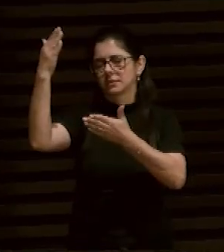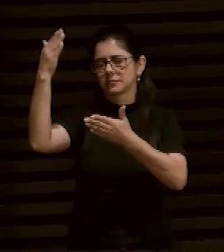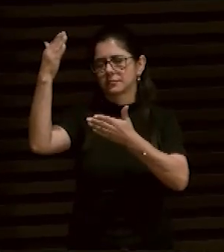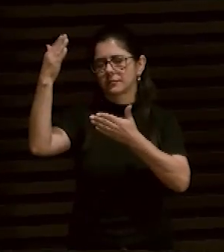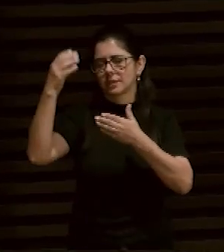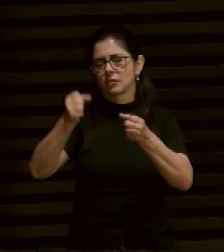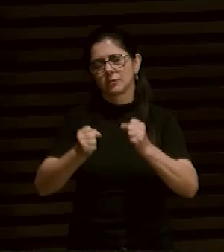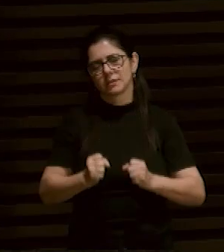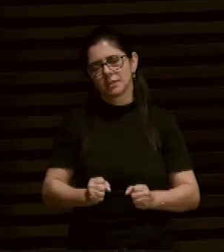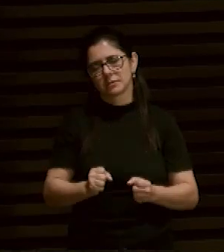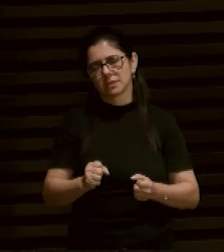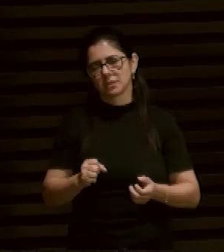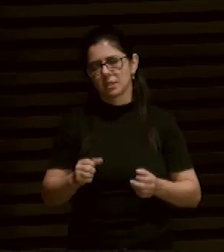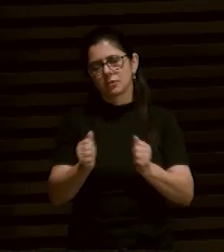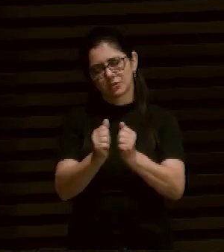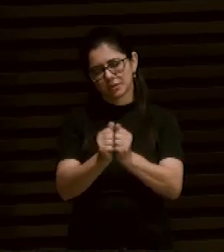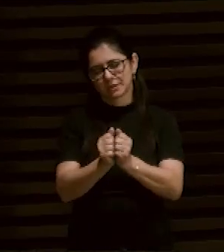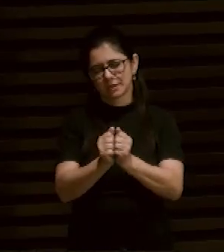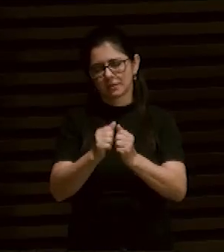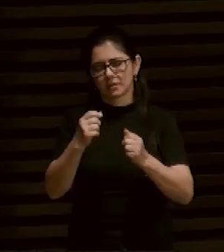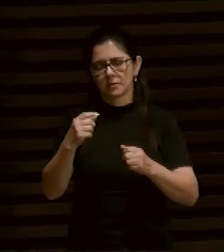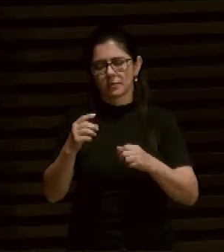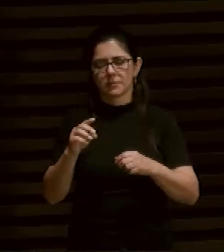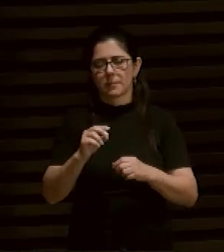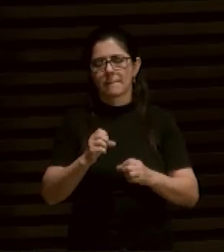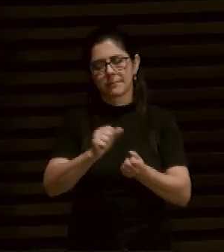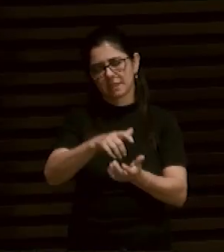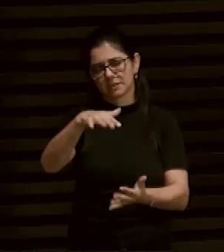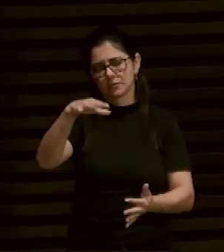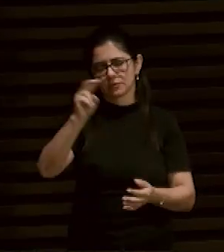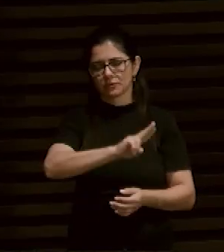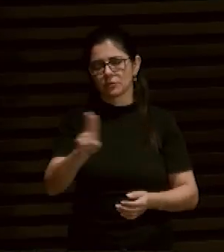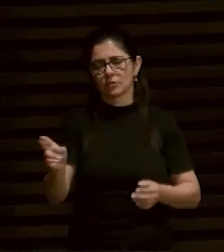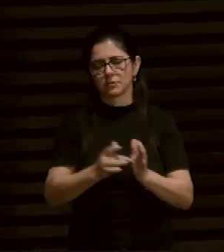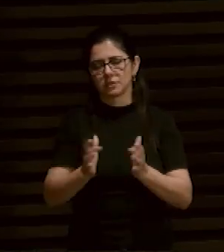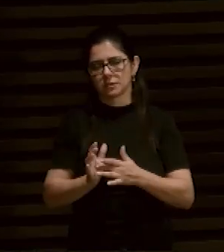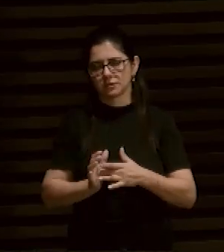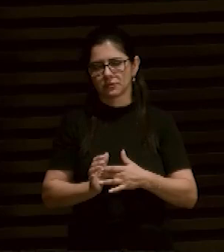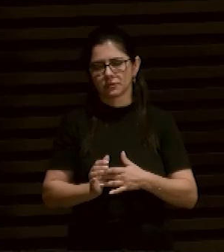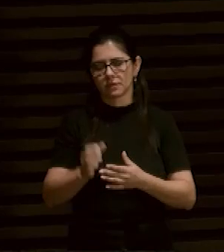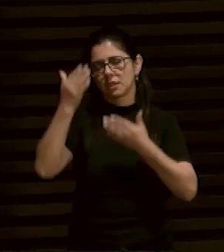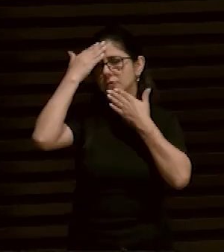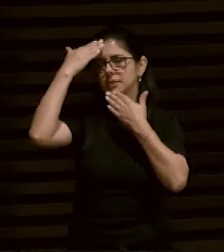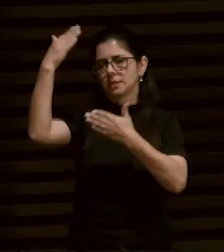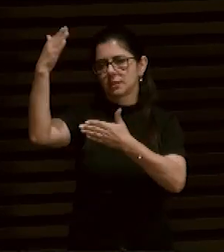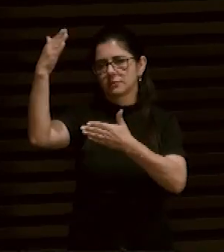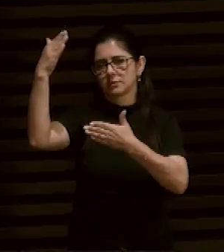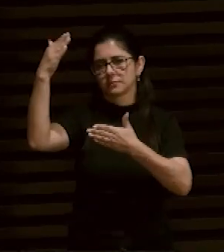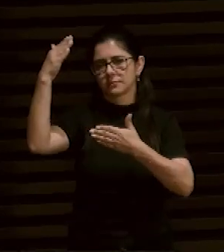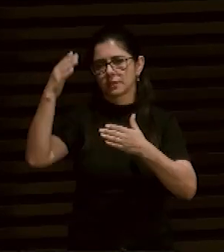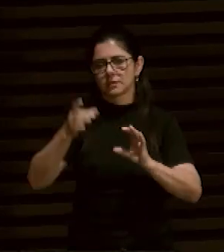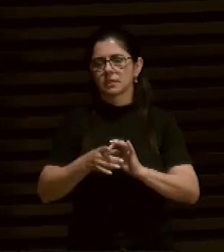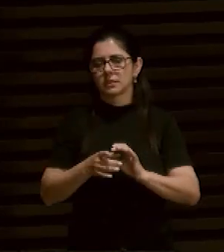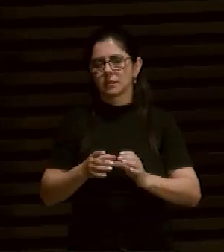nos reunir no santo e doce e precioso nome do Seu Filho Jesus Cristo. E obrigado por termos essa liberdade, Pai, de abrirmos a